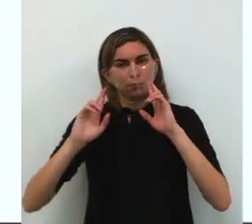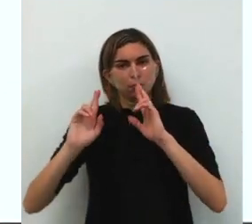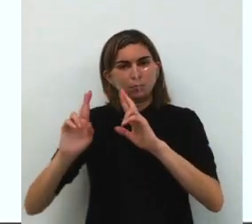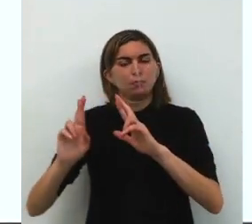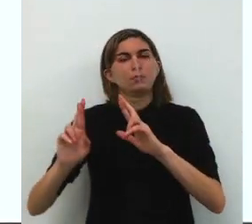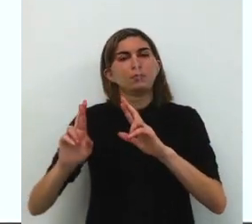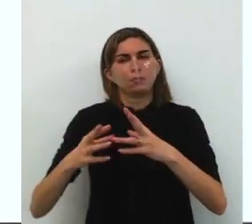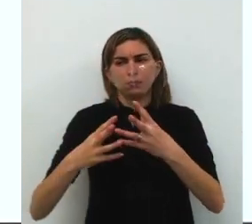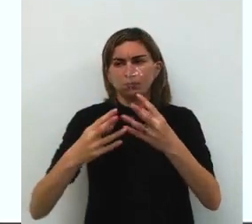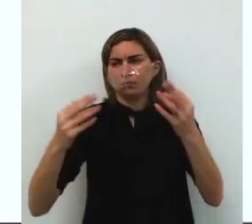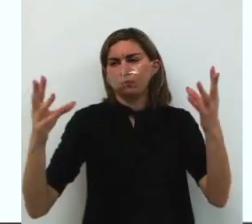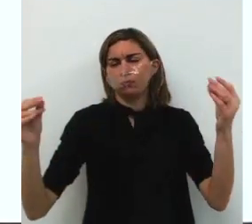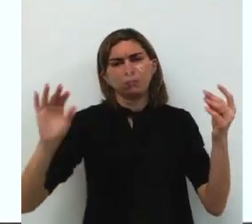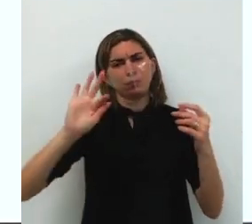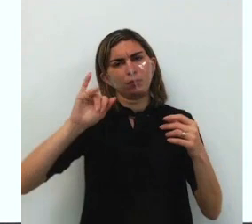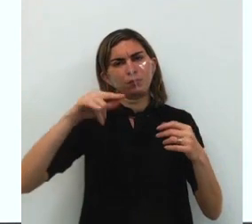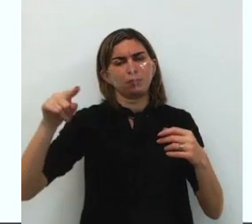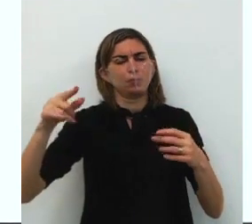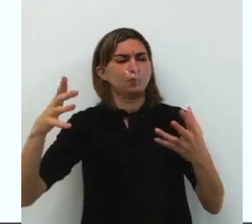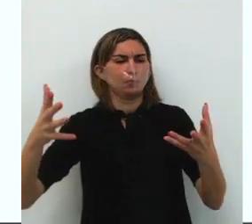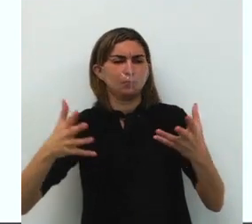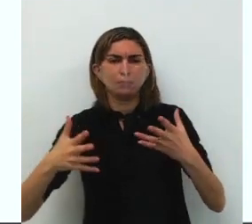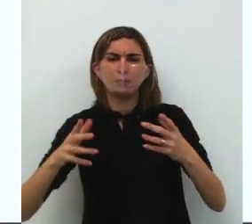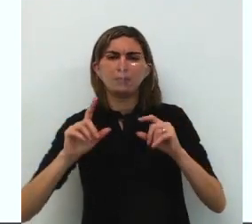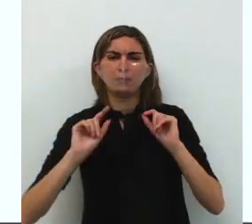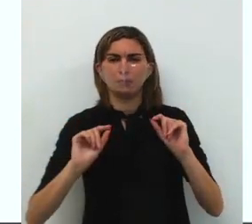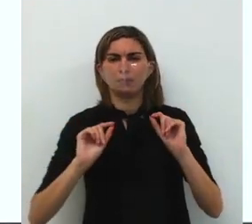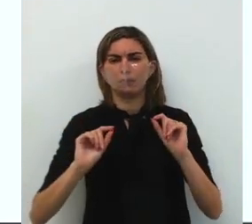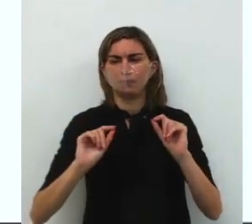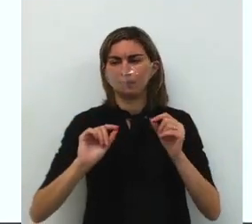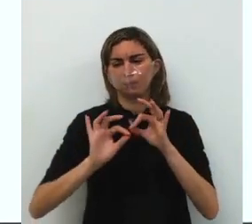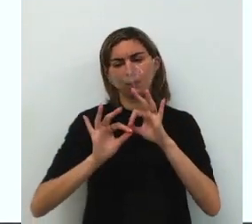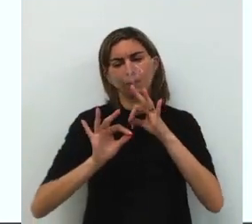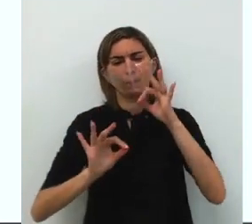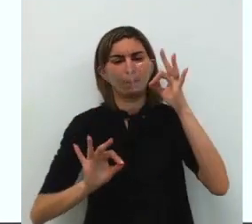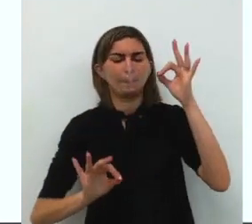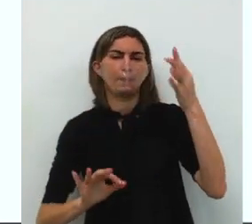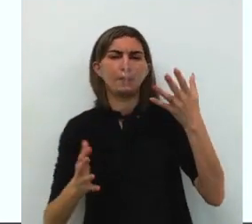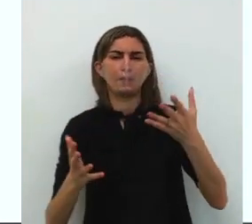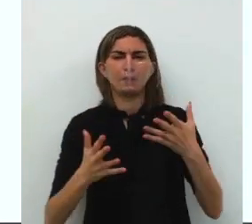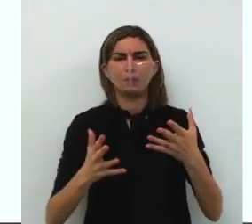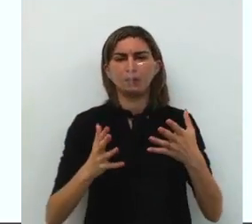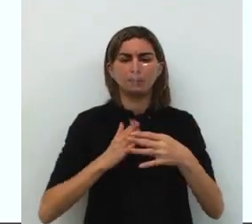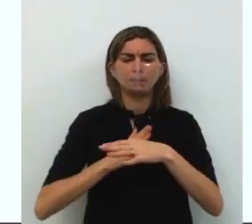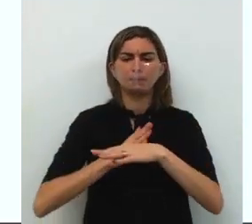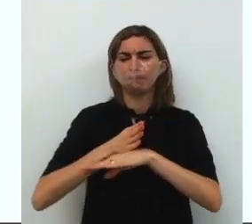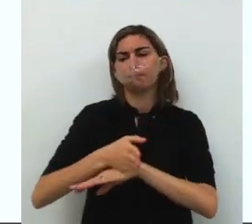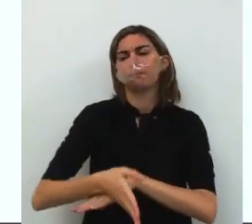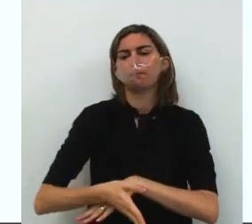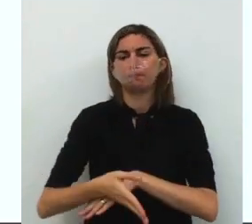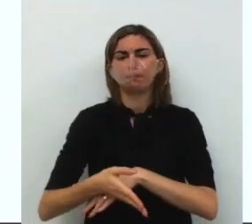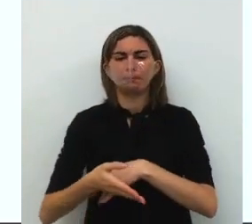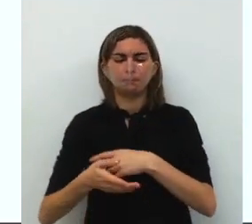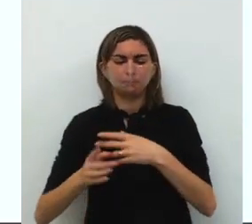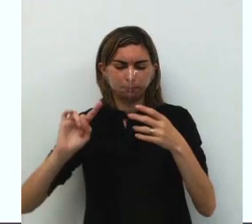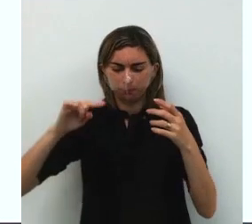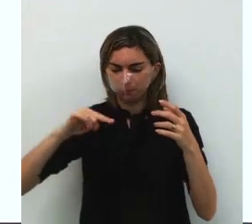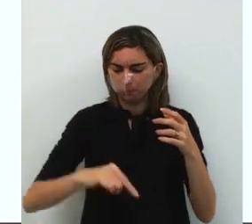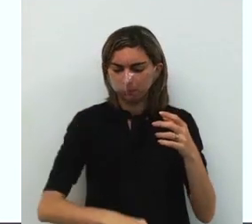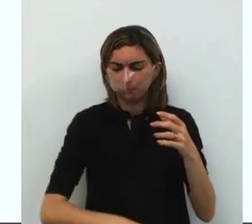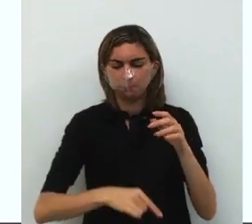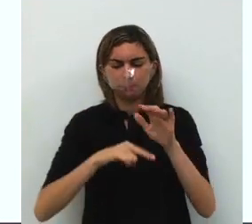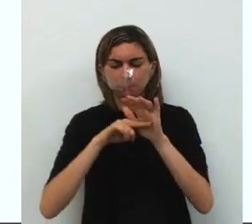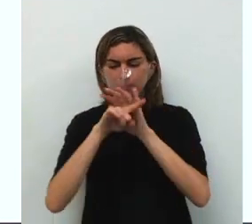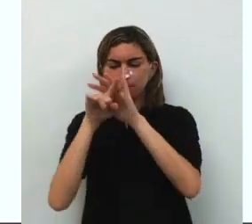respeitar. Muitos fãs, eles querem o quê? Esmiuçar, quer dizer, que eles querem entrar, eles querem o quê? Escavar